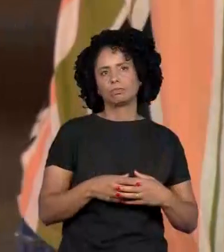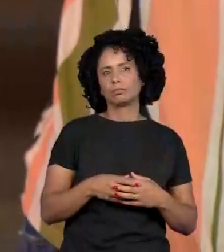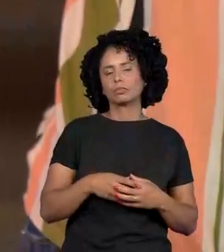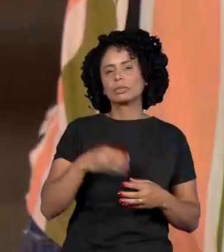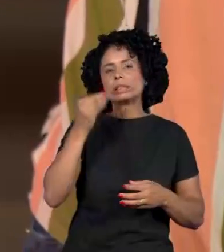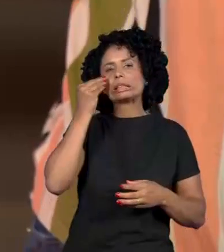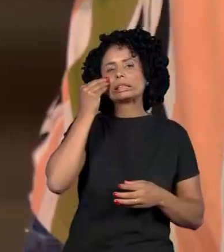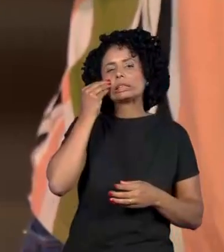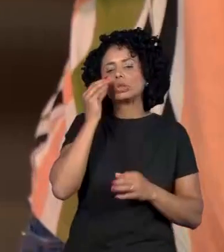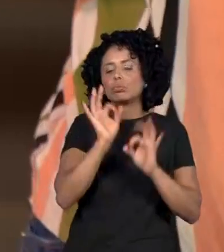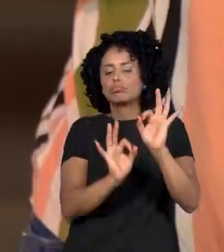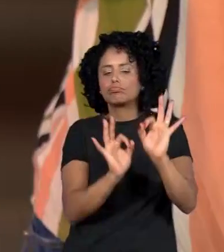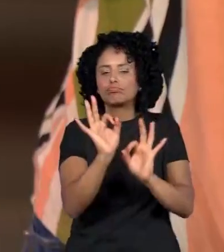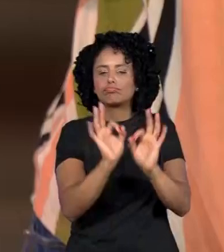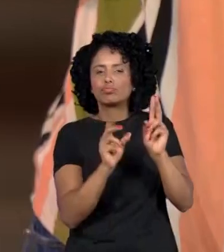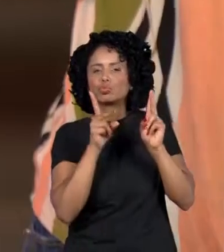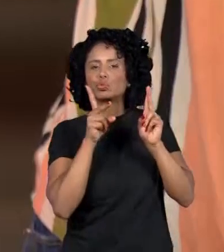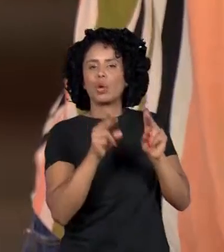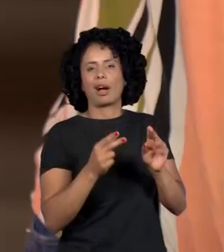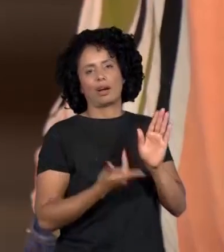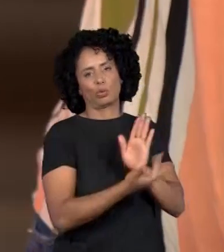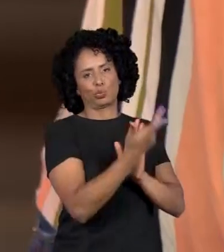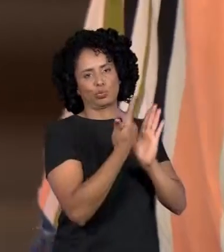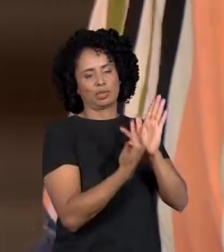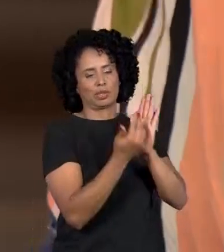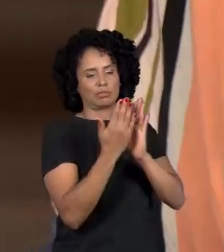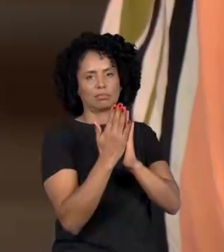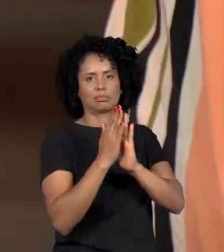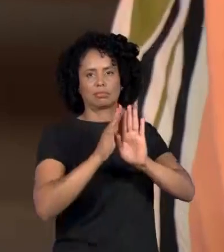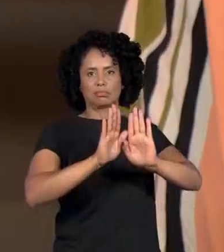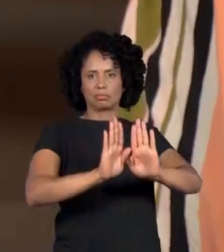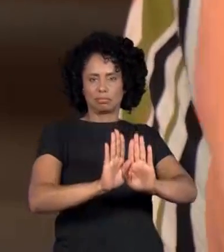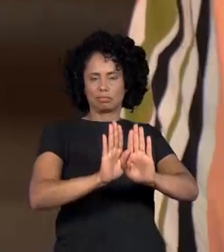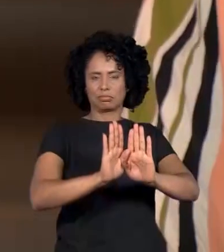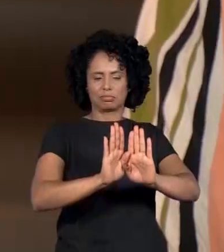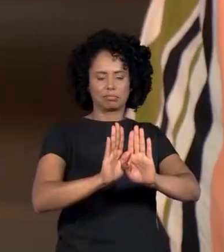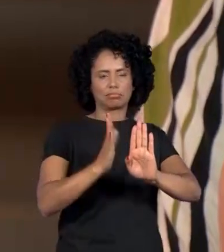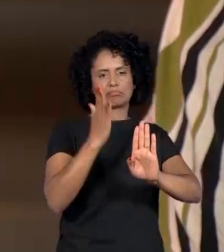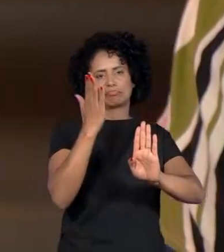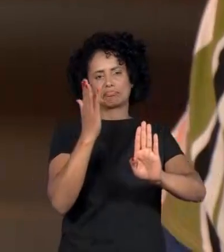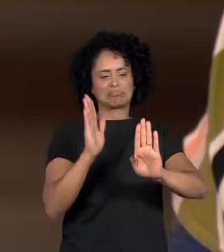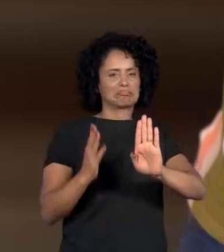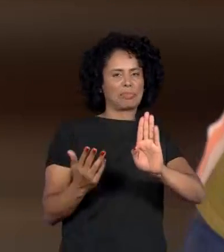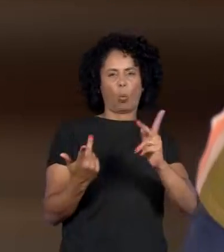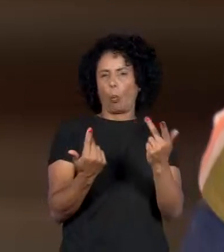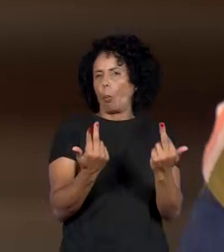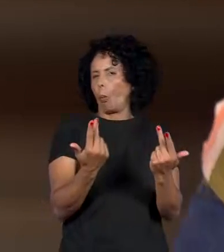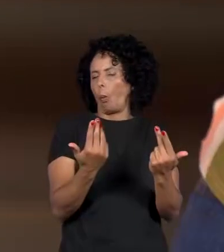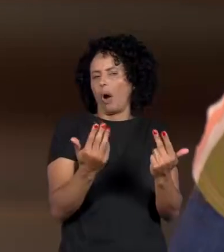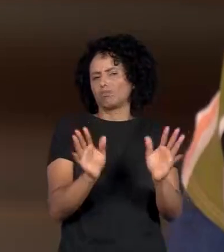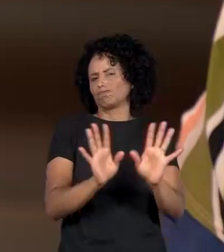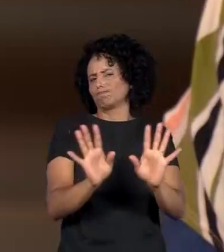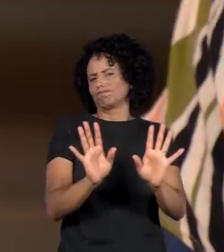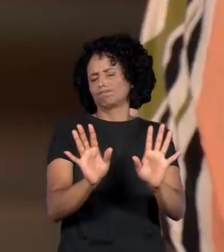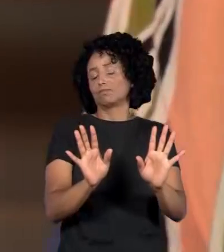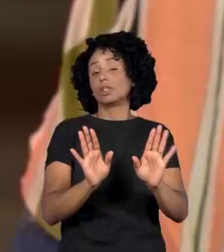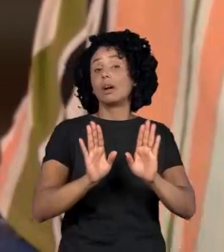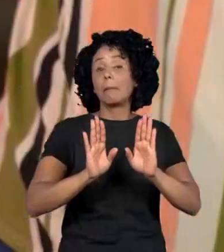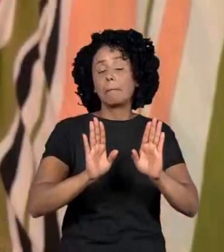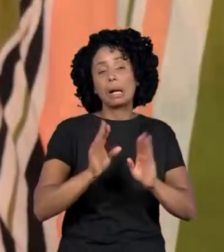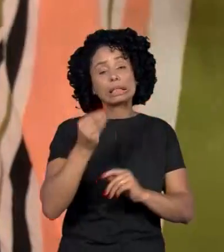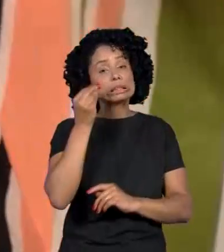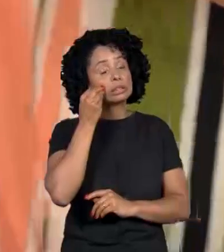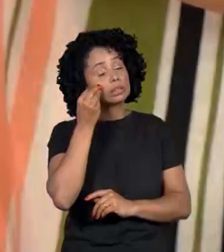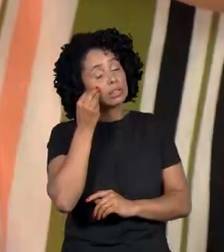reproduzir aquela figura que está ali, mas não ficou idêntica. Mas a gente pode trabalhar a simetria